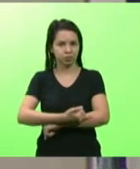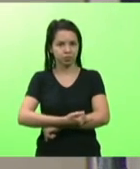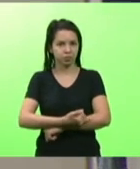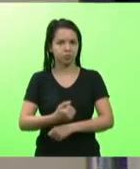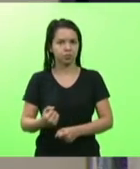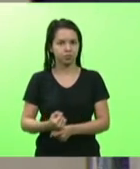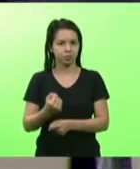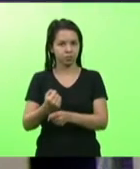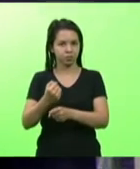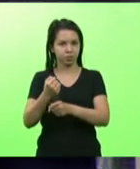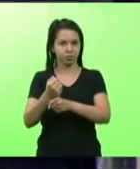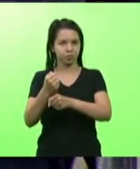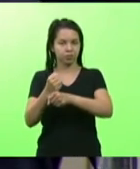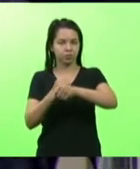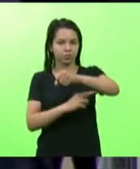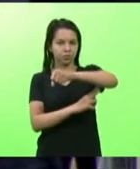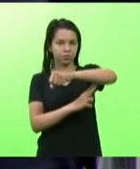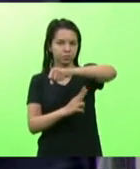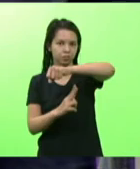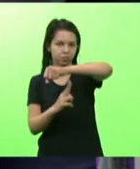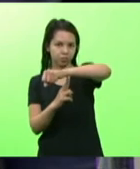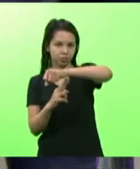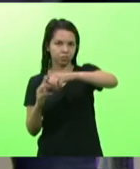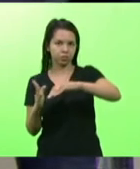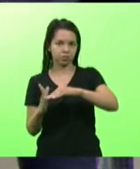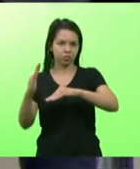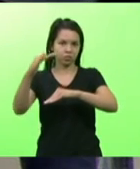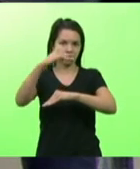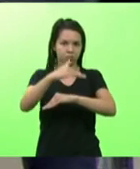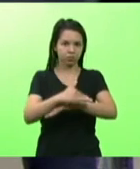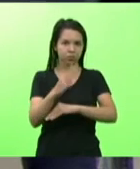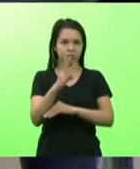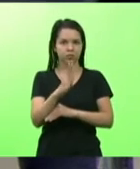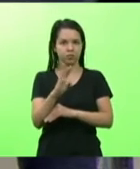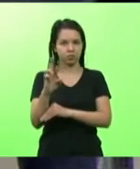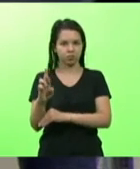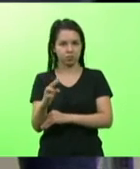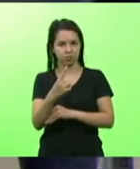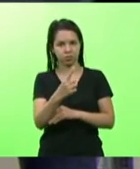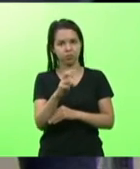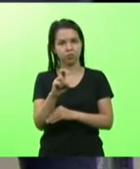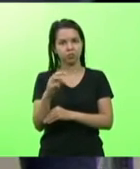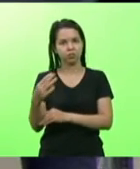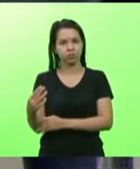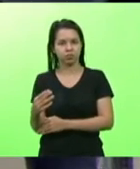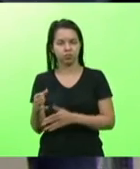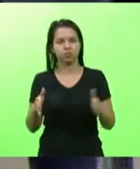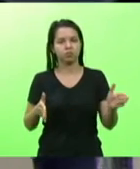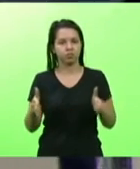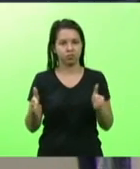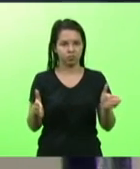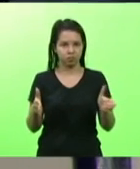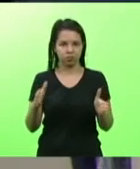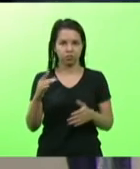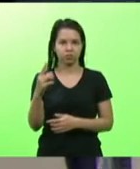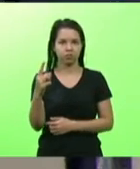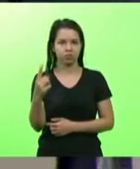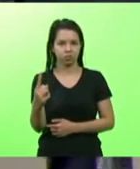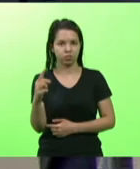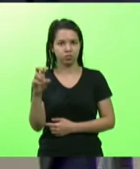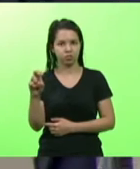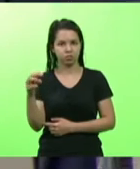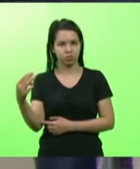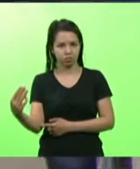construção de um viaduto ou elevado na br-153 no trecho de interseção da br-153